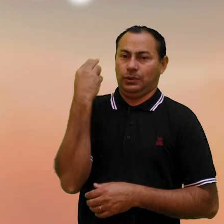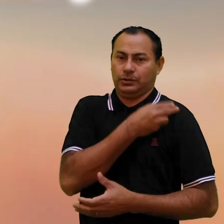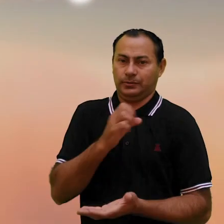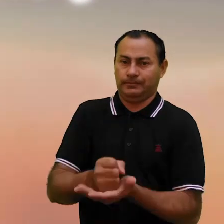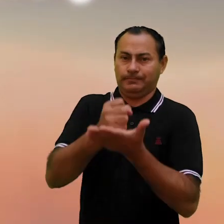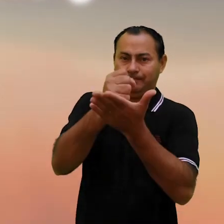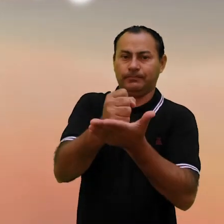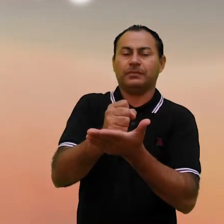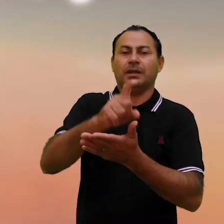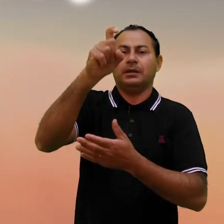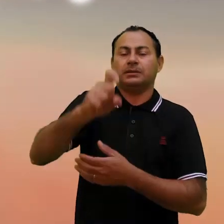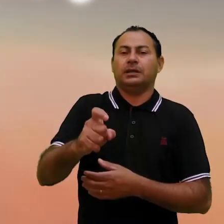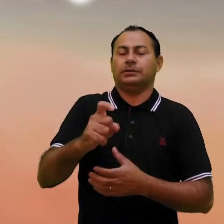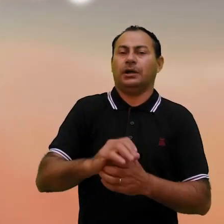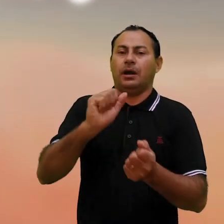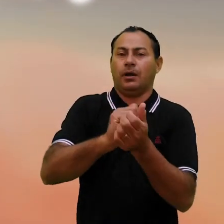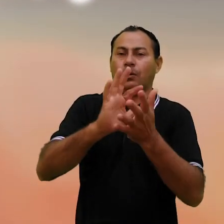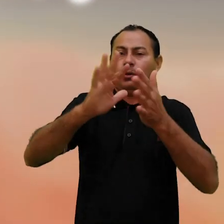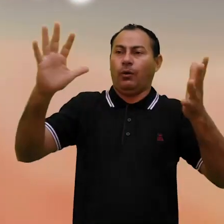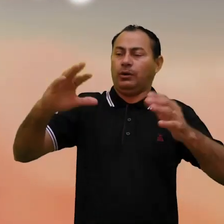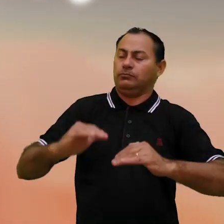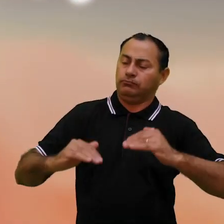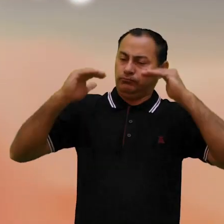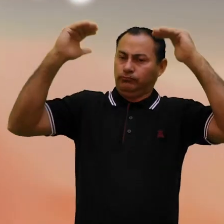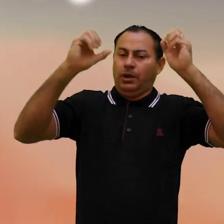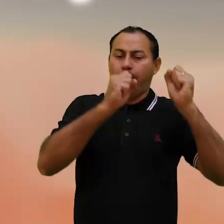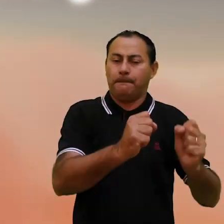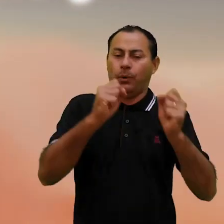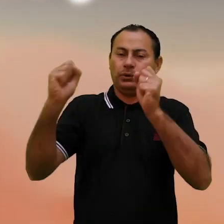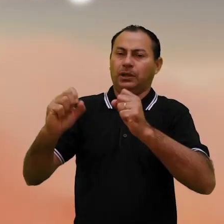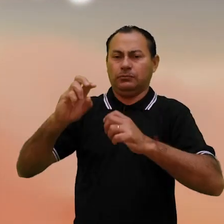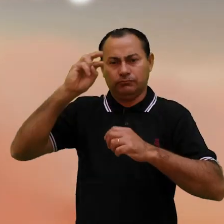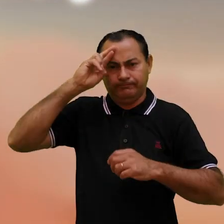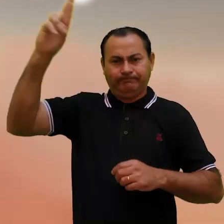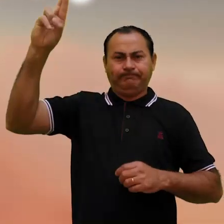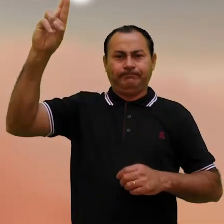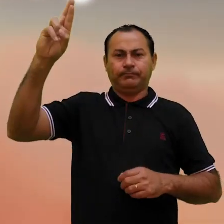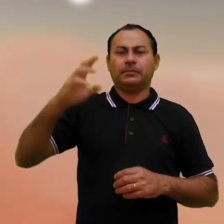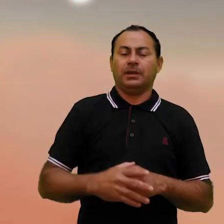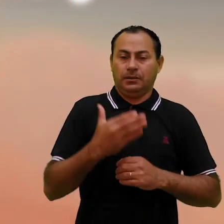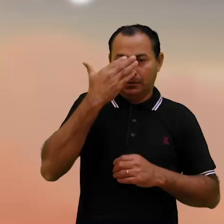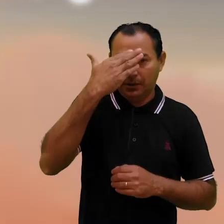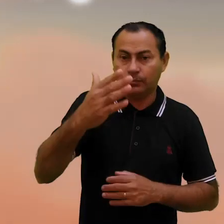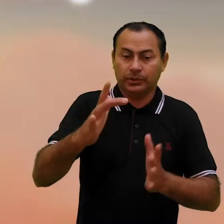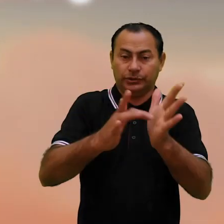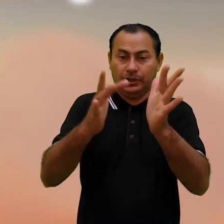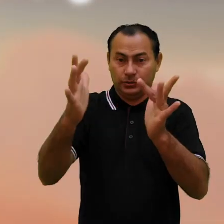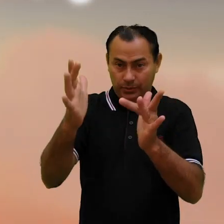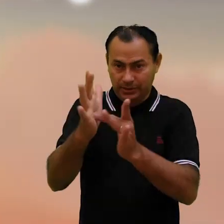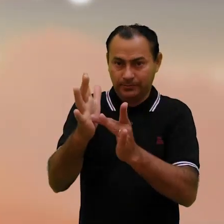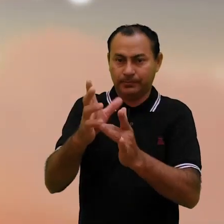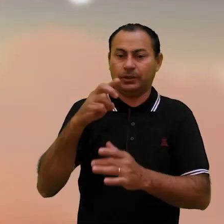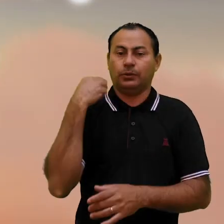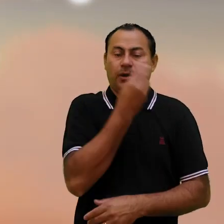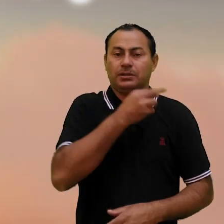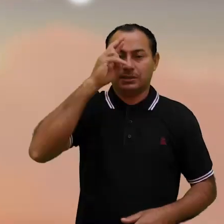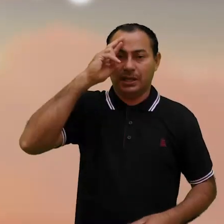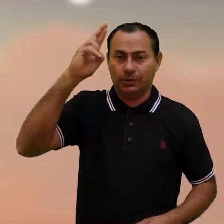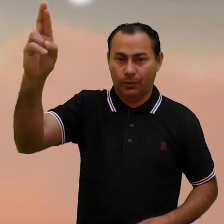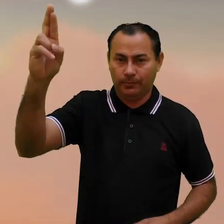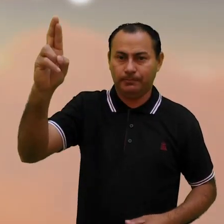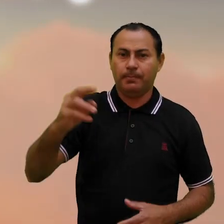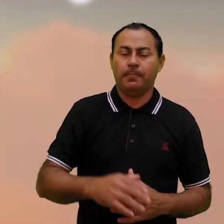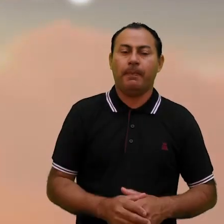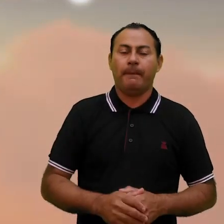Salvador, sejam glória, majestade, poder e autoridade, mediante Jesus Cristo nosso